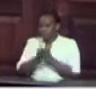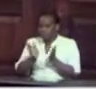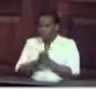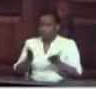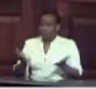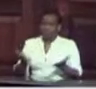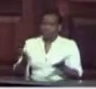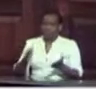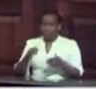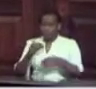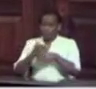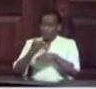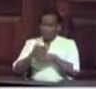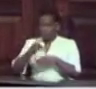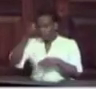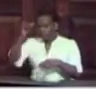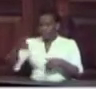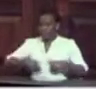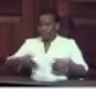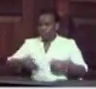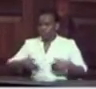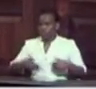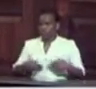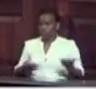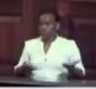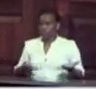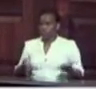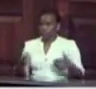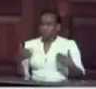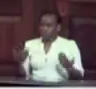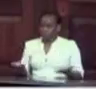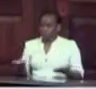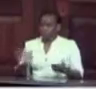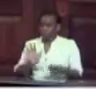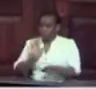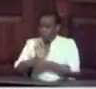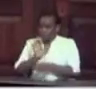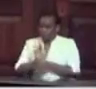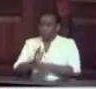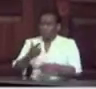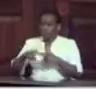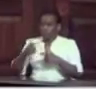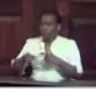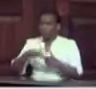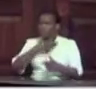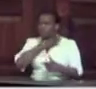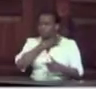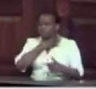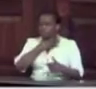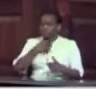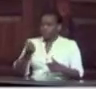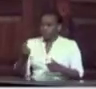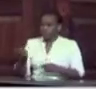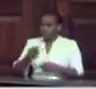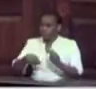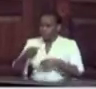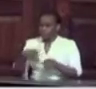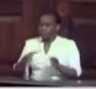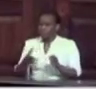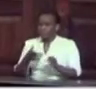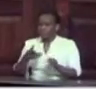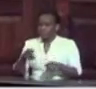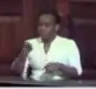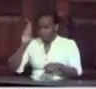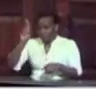de dignidade, que não morram de fome, que não passem fome. Então, pretender enfrentar a crise econômica e a crise de